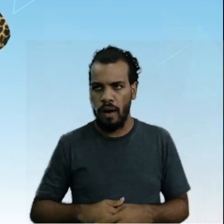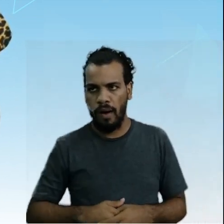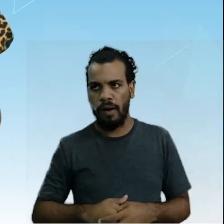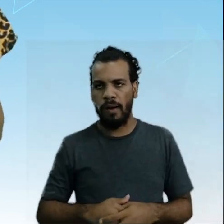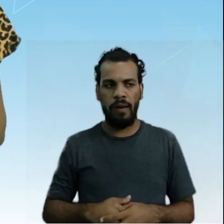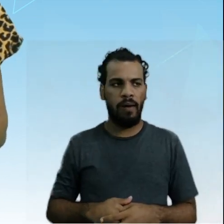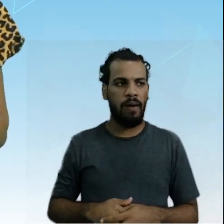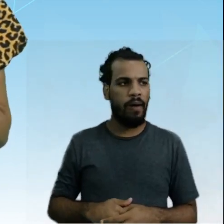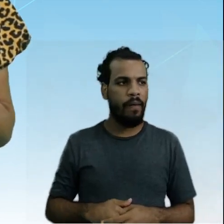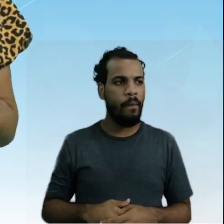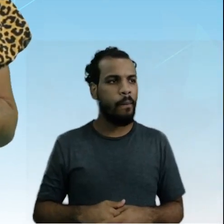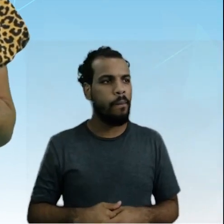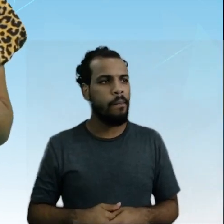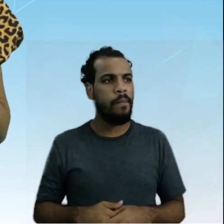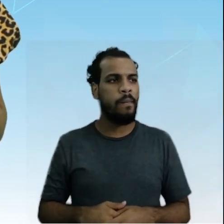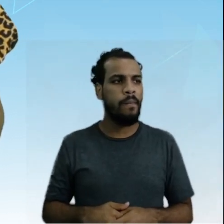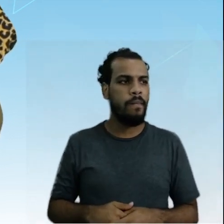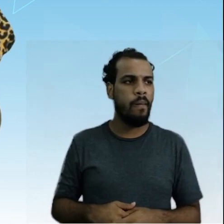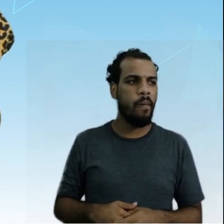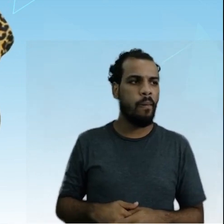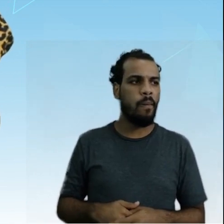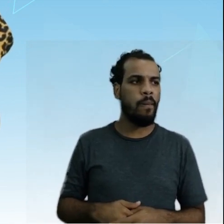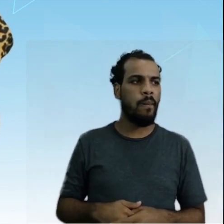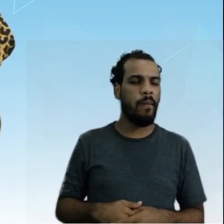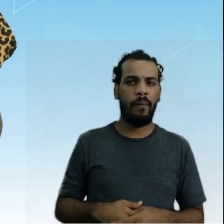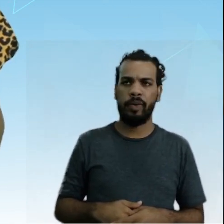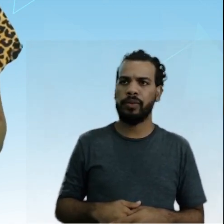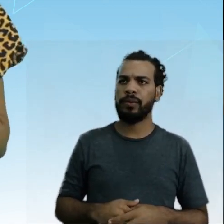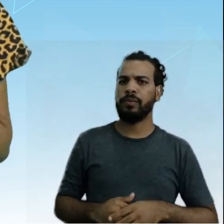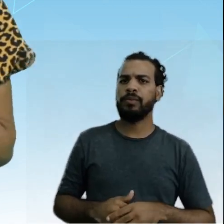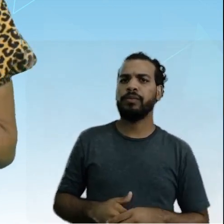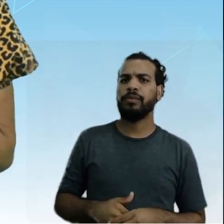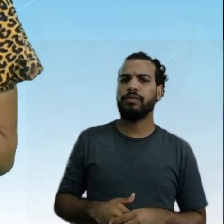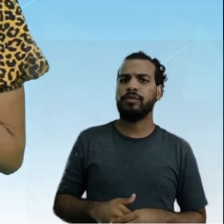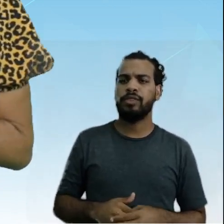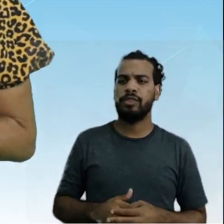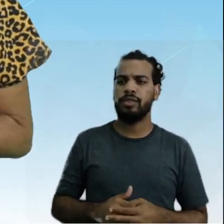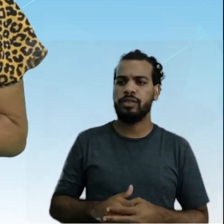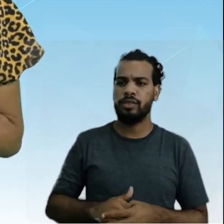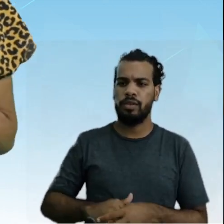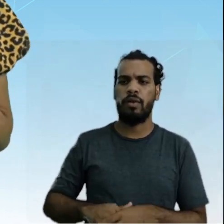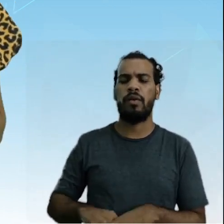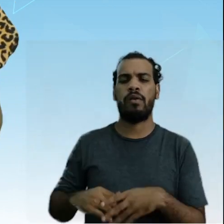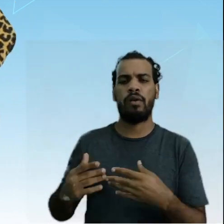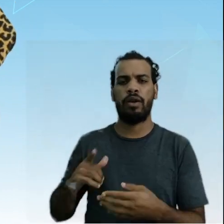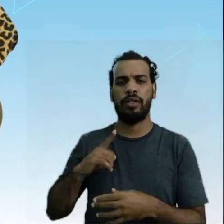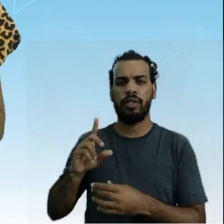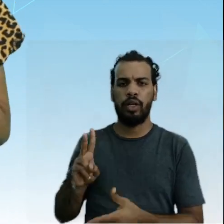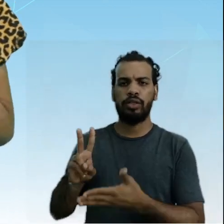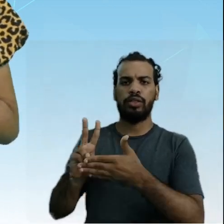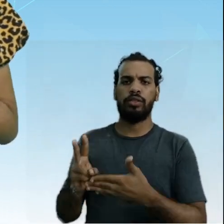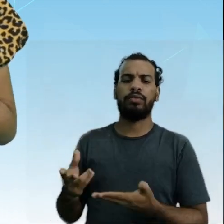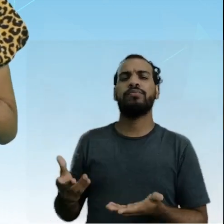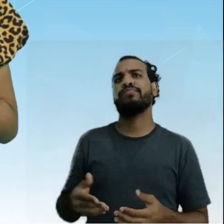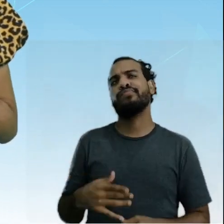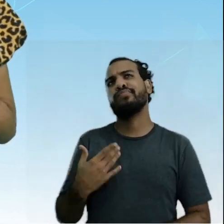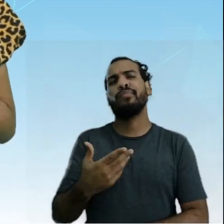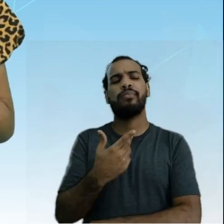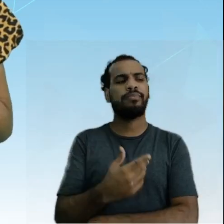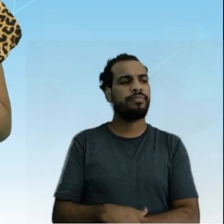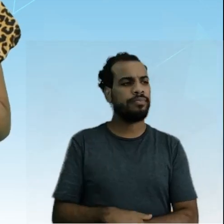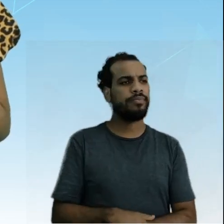matriz africana, africanas, a a questão religiosidade indígena, espiritual dos indígenas,